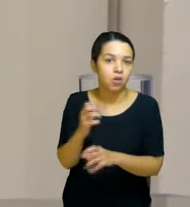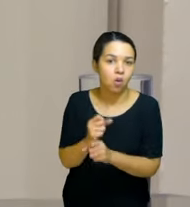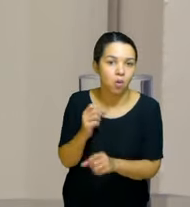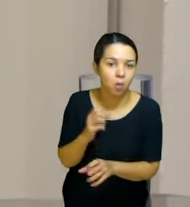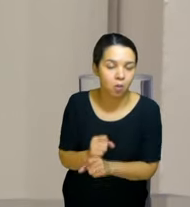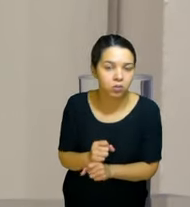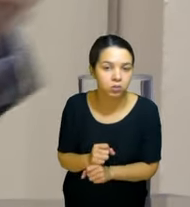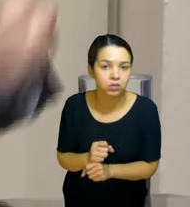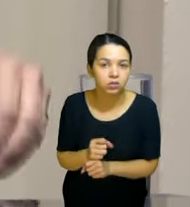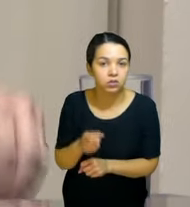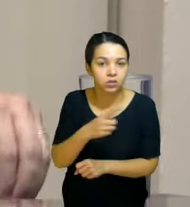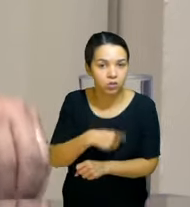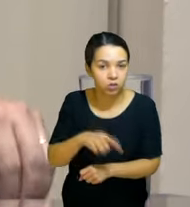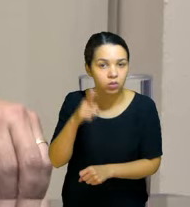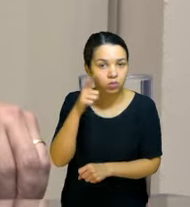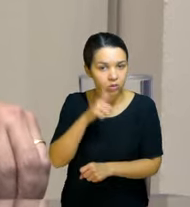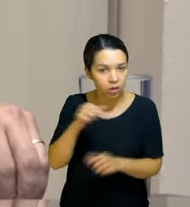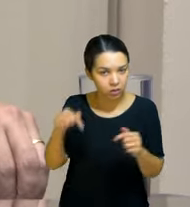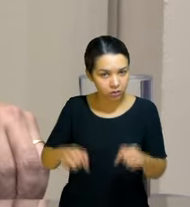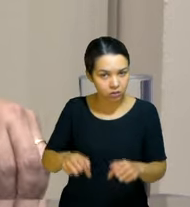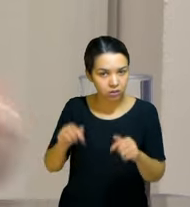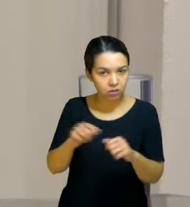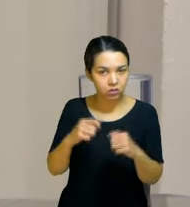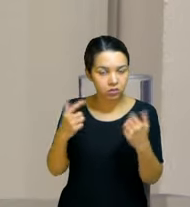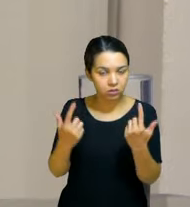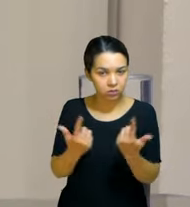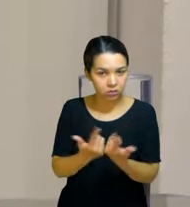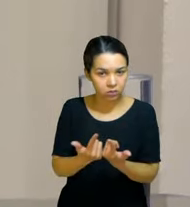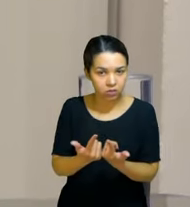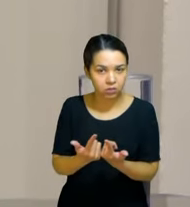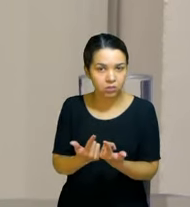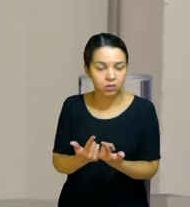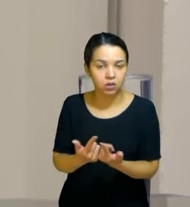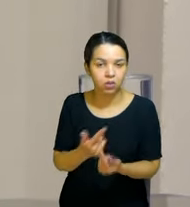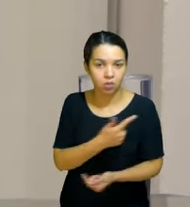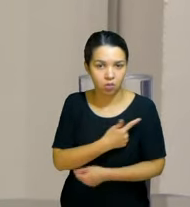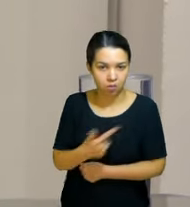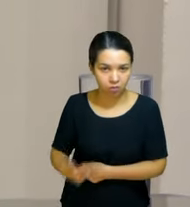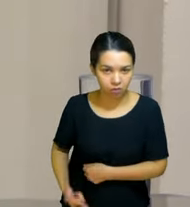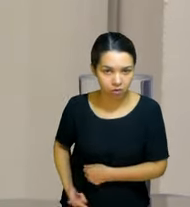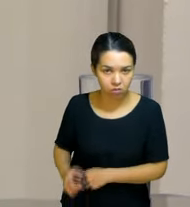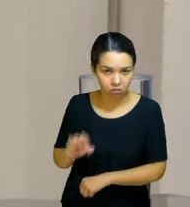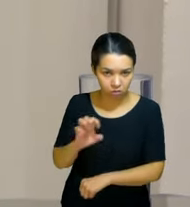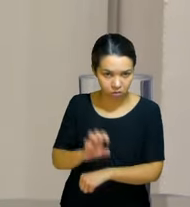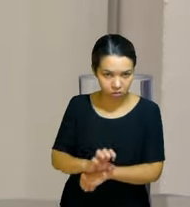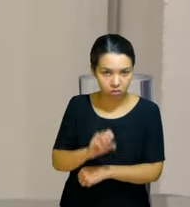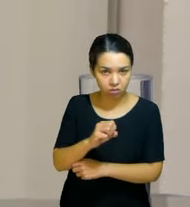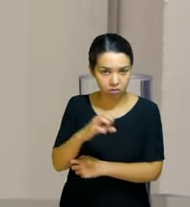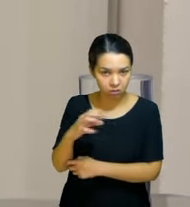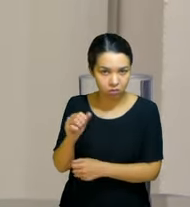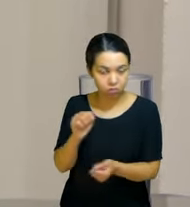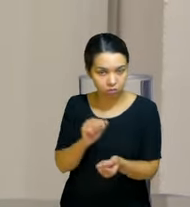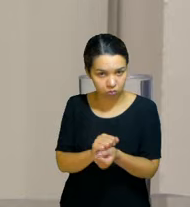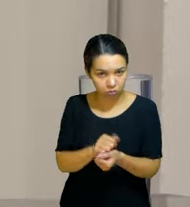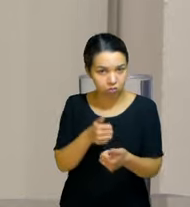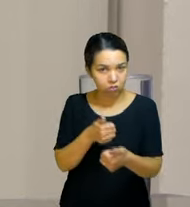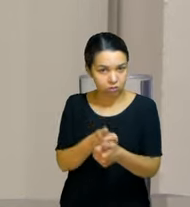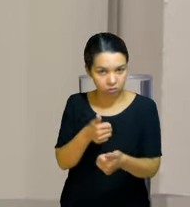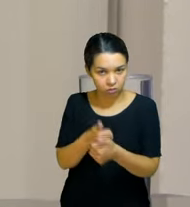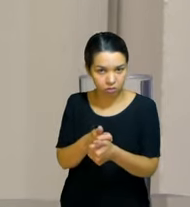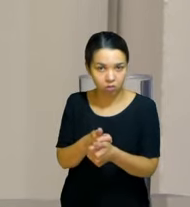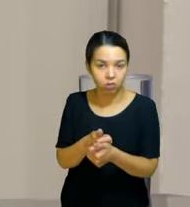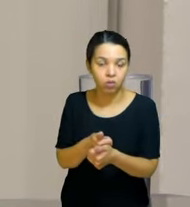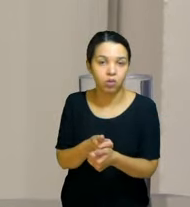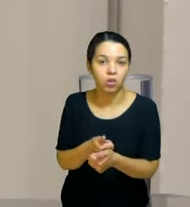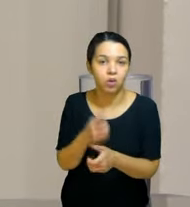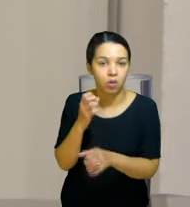nós construímos esta casa, a Assembleia Legislativa, o Governo do Estado de Santa Catarina, junto com o Tribunal de Contas, nós construímos